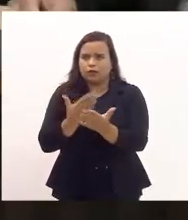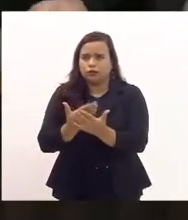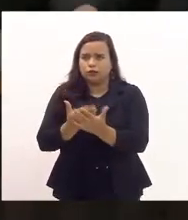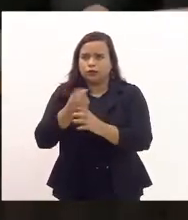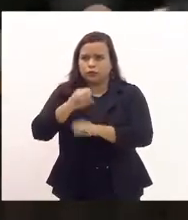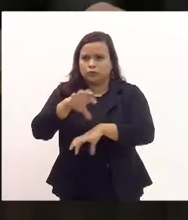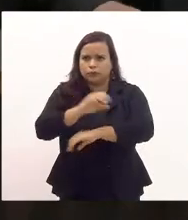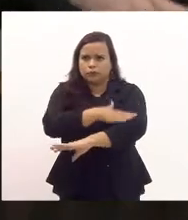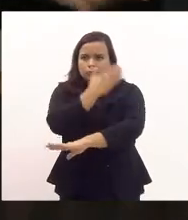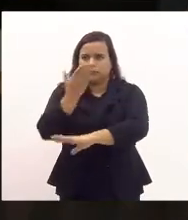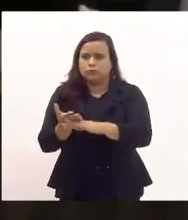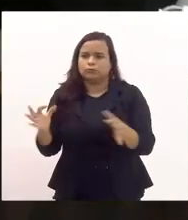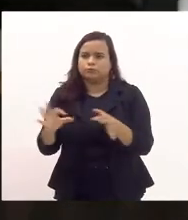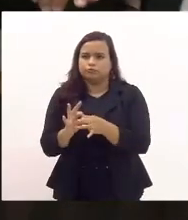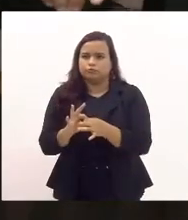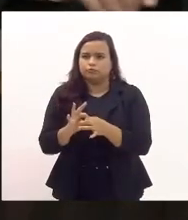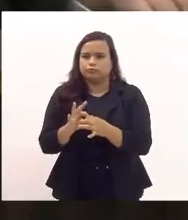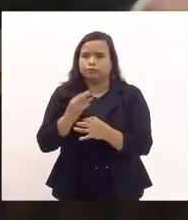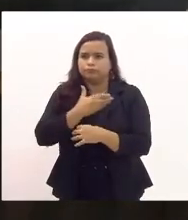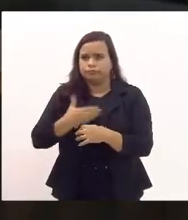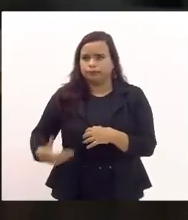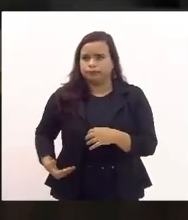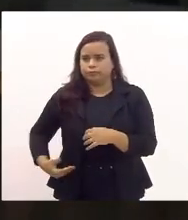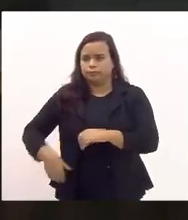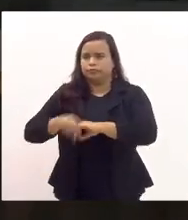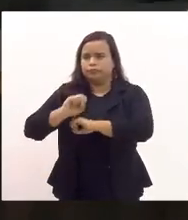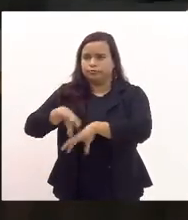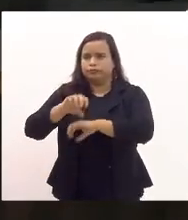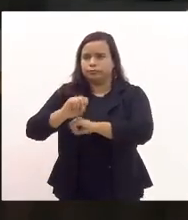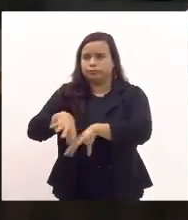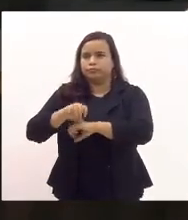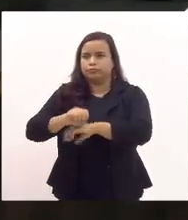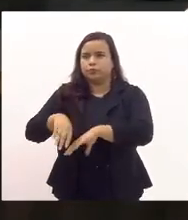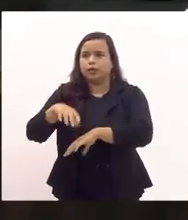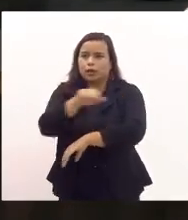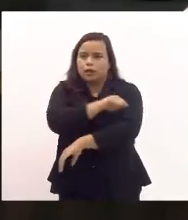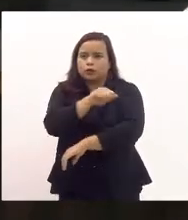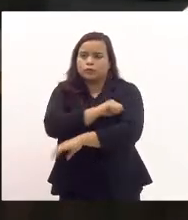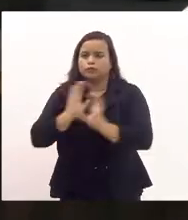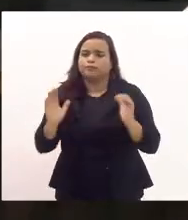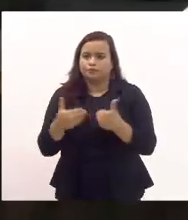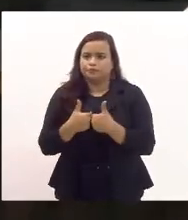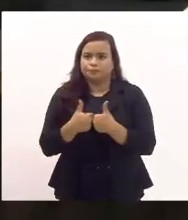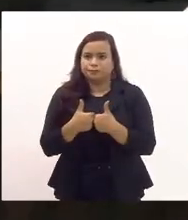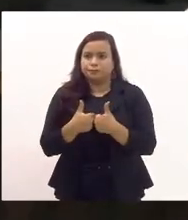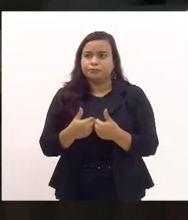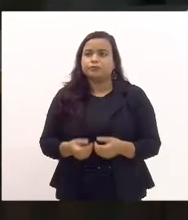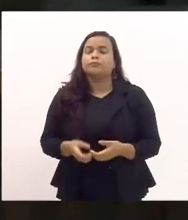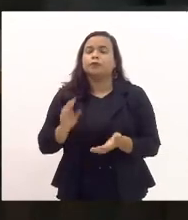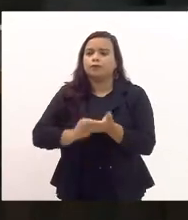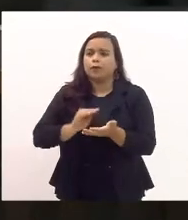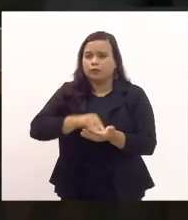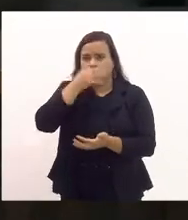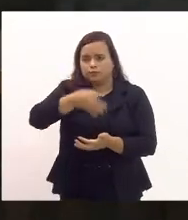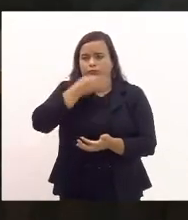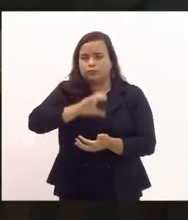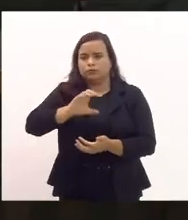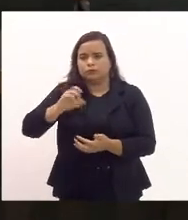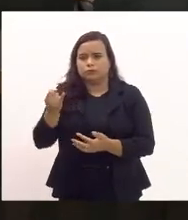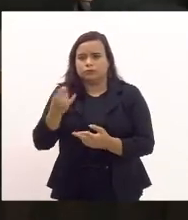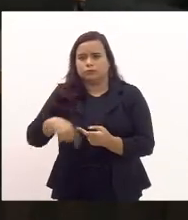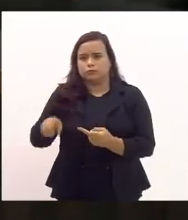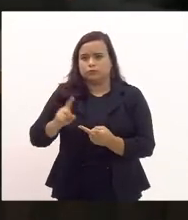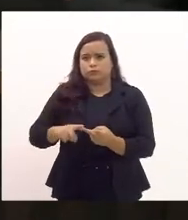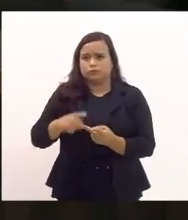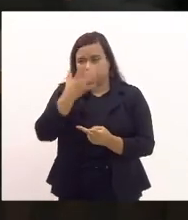integral vinculados à rede pública de ensino para alunos com transtornos do espectro autista perder de pareceres das comissões condição